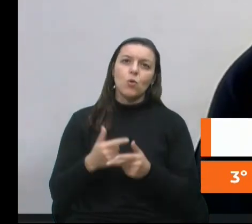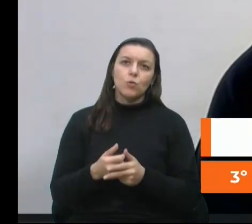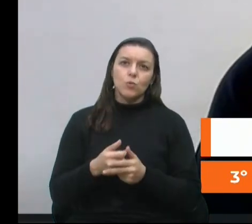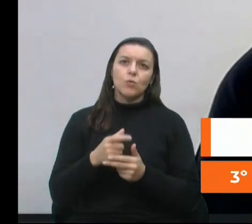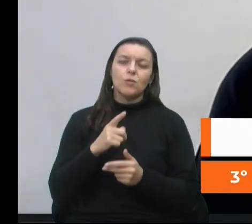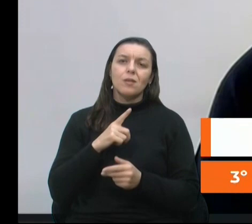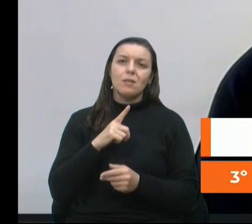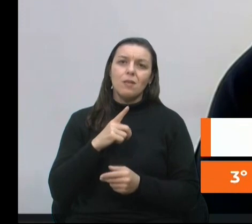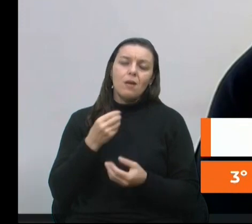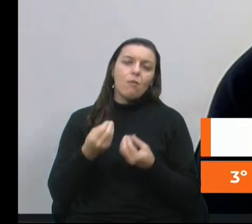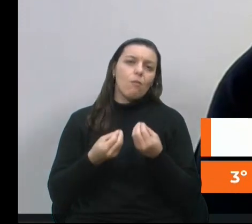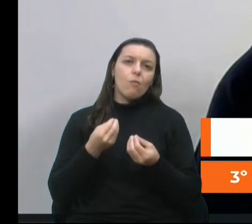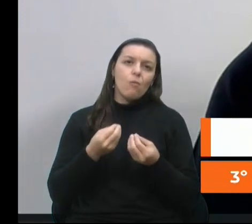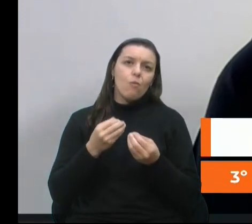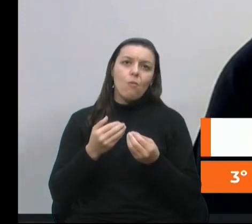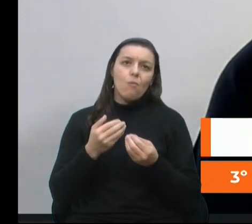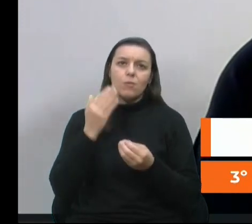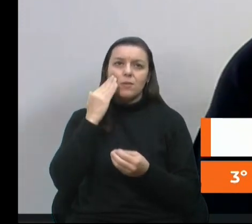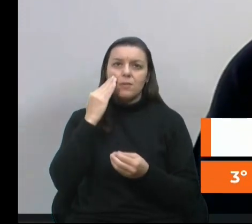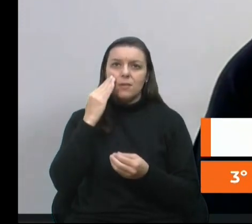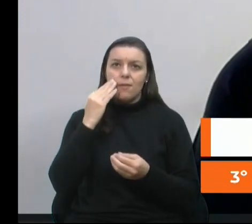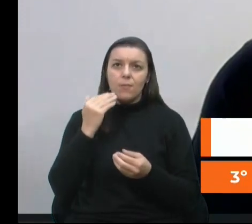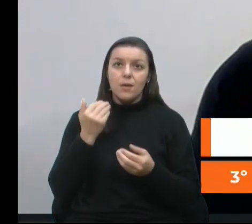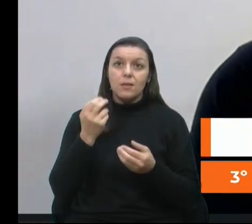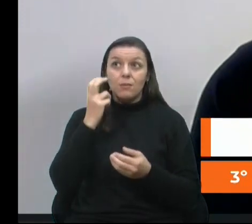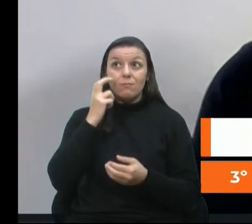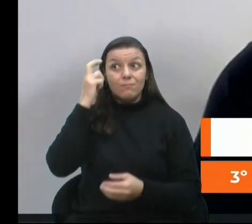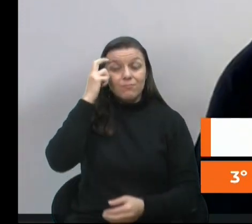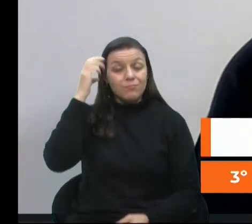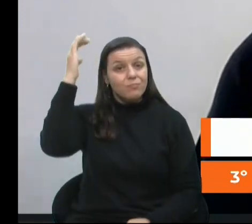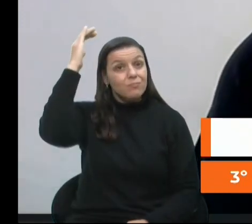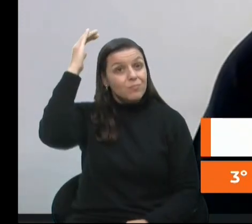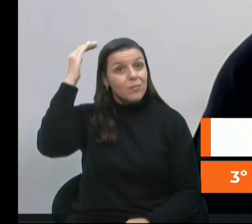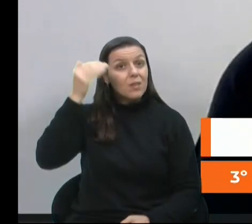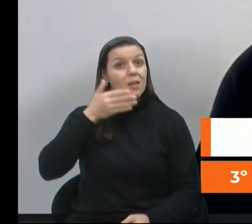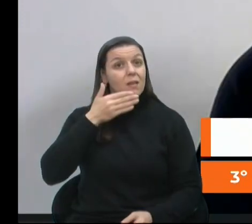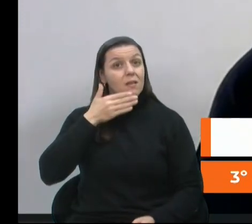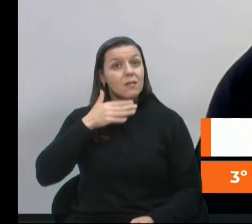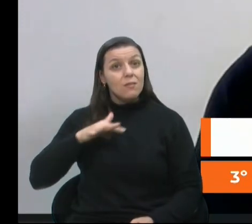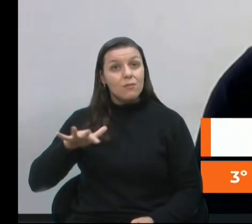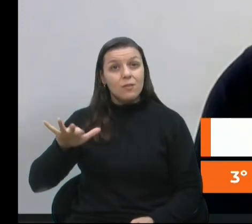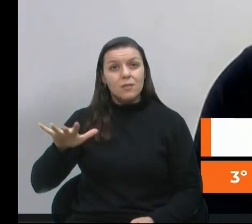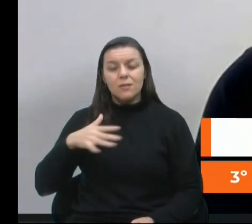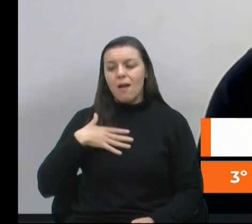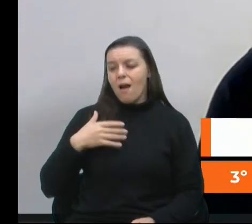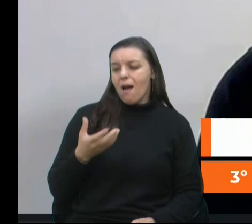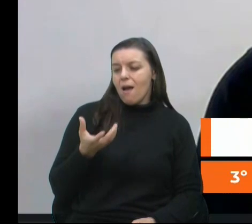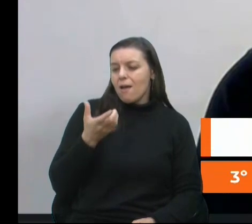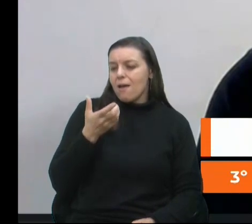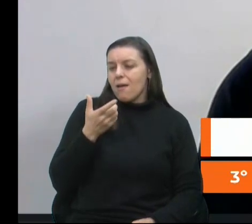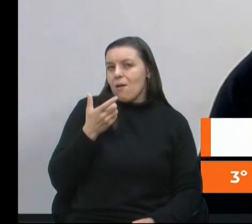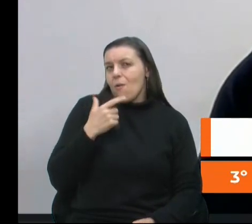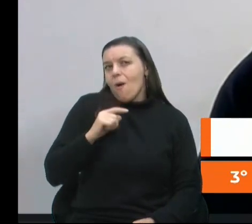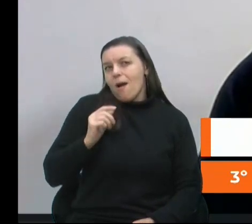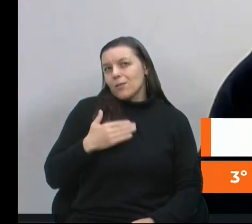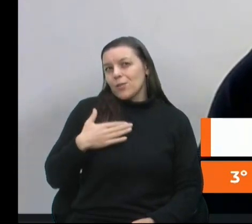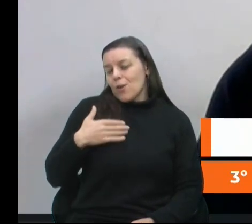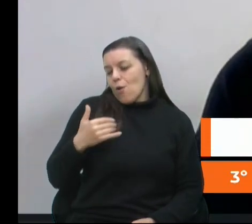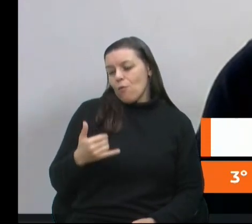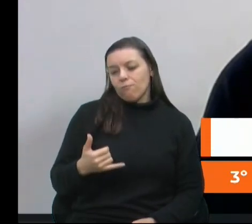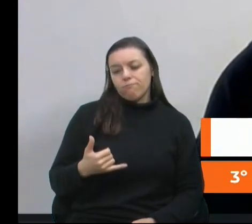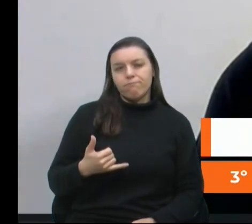essas sementinhas germinarem. Então, muito superdotado e muito superdotada na infância está ali se achando o último pacote do